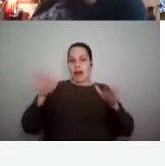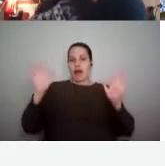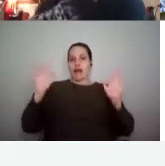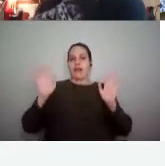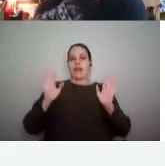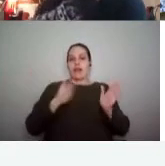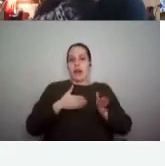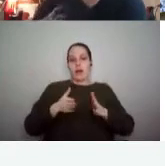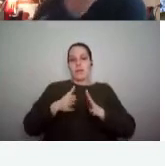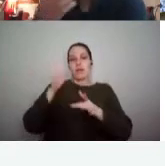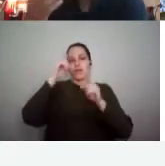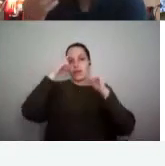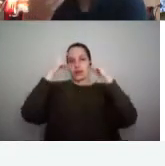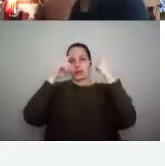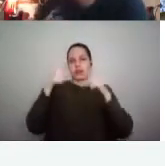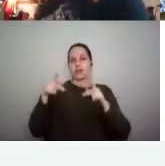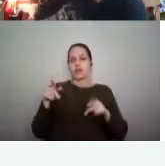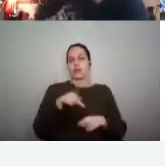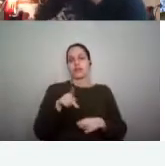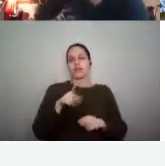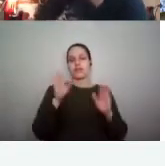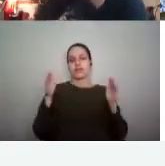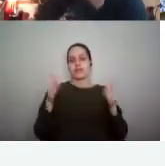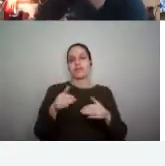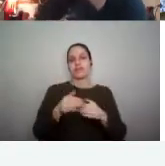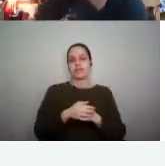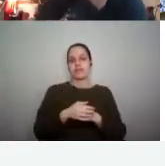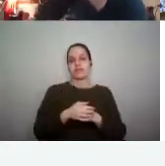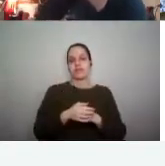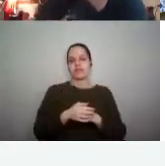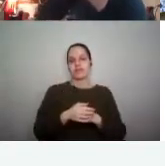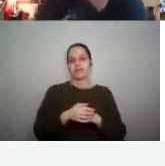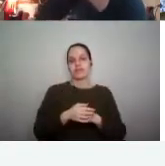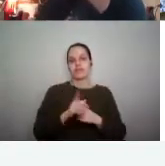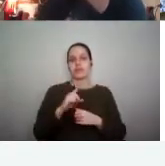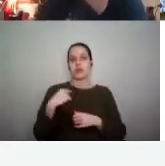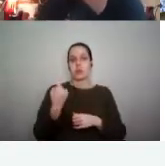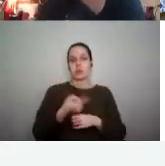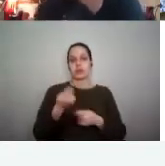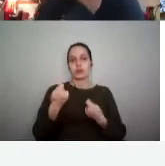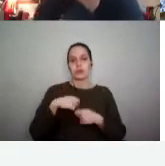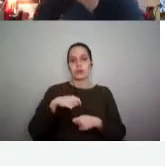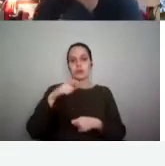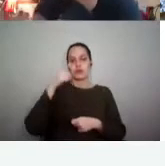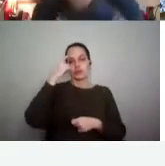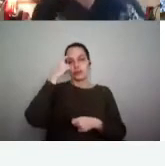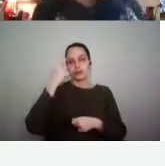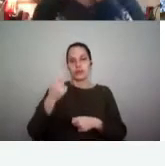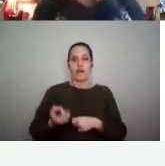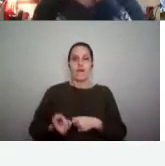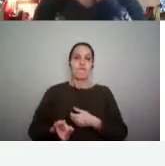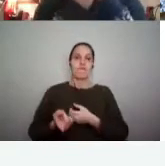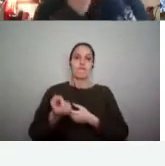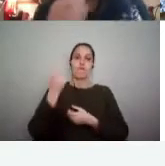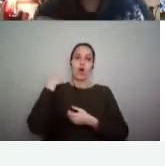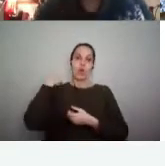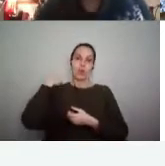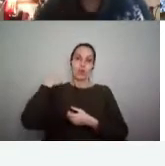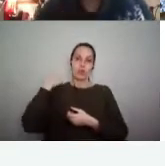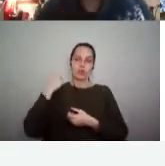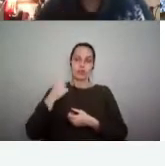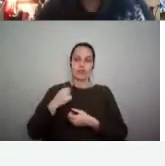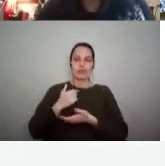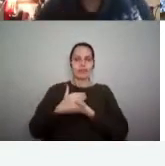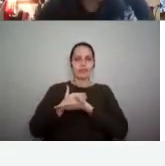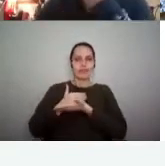E eu acho que para nós pensarmos sobre isso, temos que voltar exatamente a pensar na origem, né? Que origem tem a